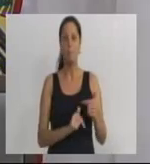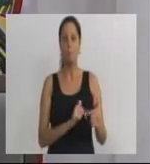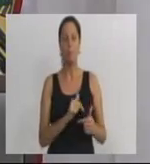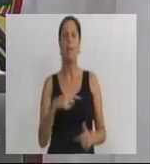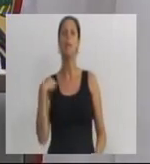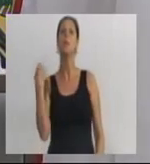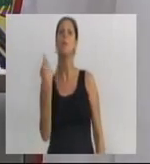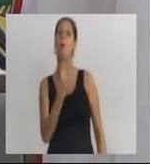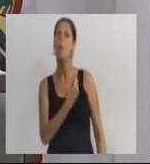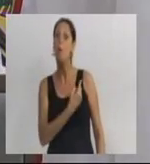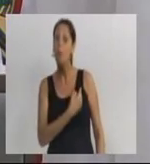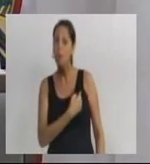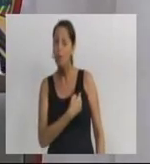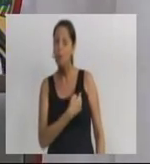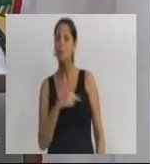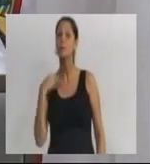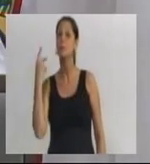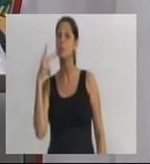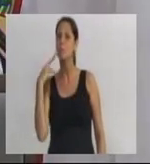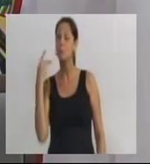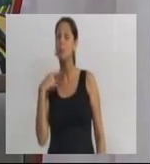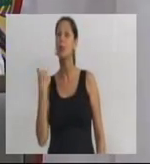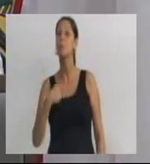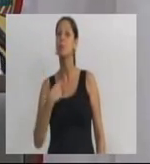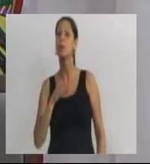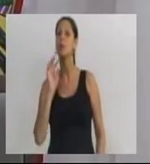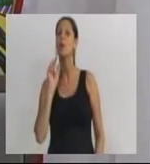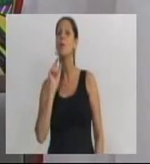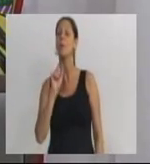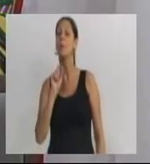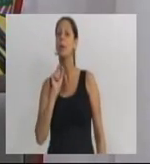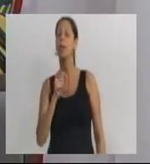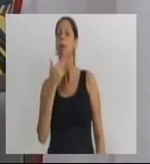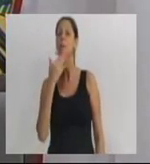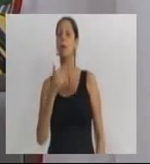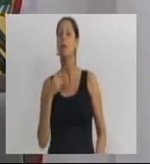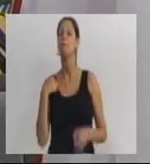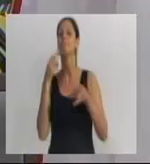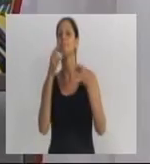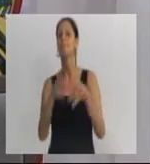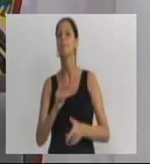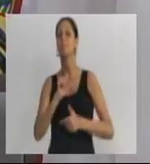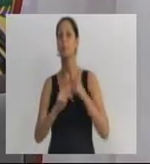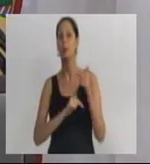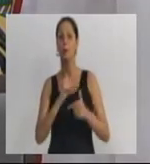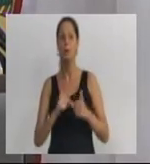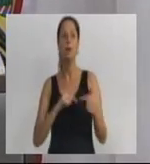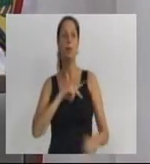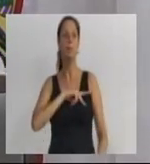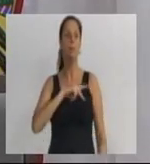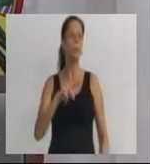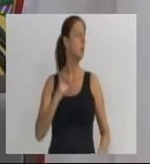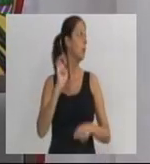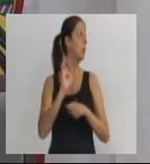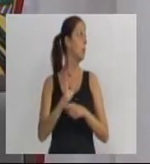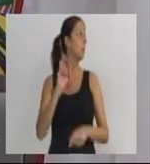Nós é que deveríamos, políticos, abdicar do nosso cargo. Prefeito, os nossos deputados estaduais e nós,